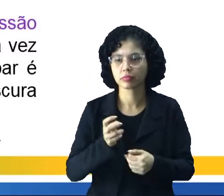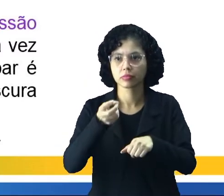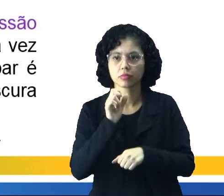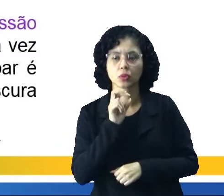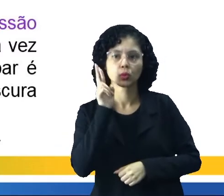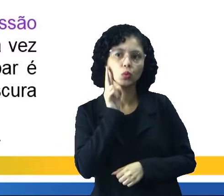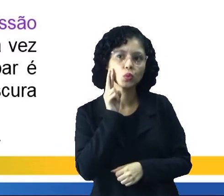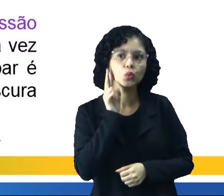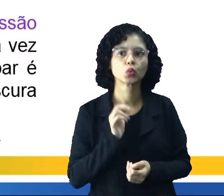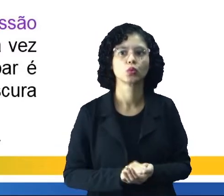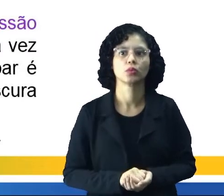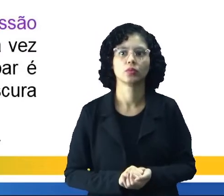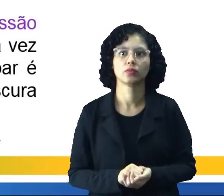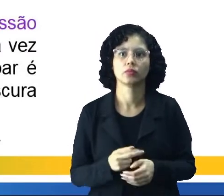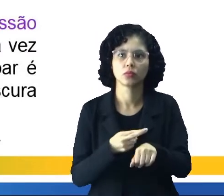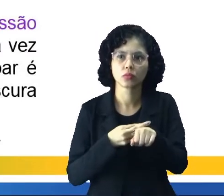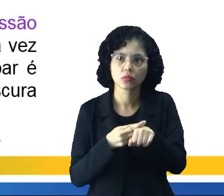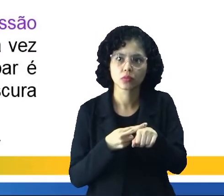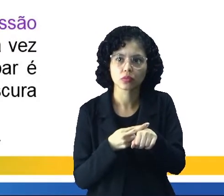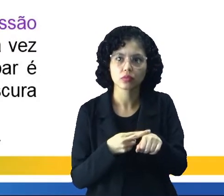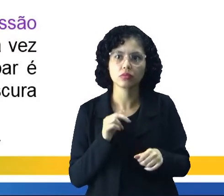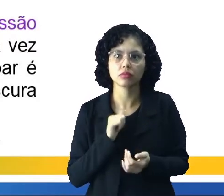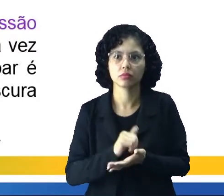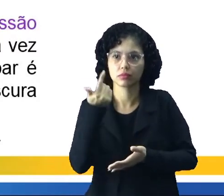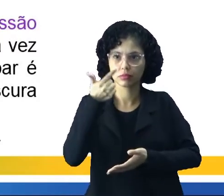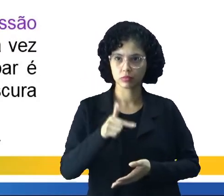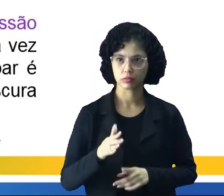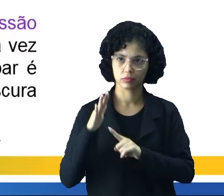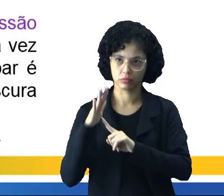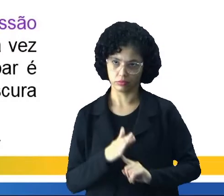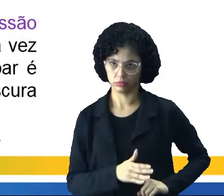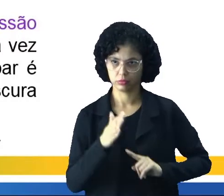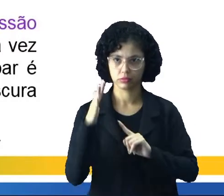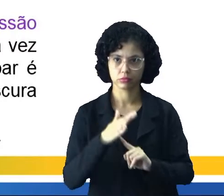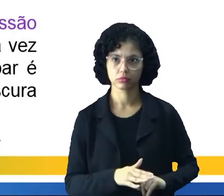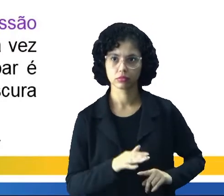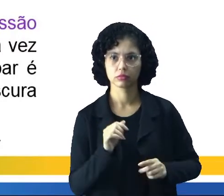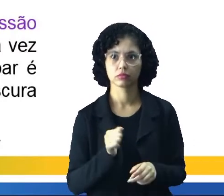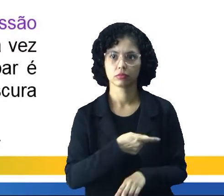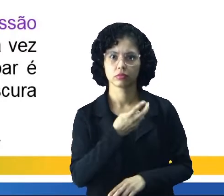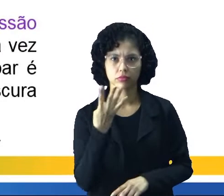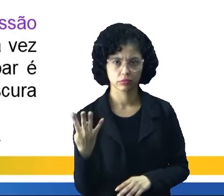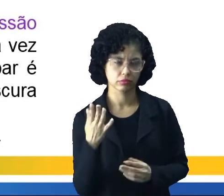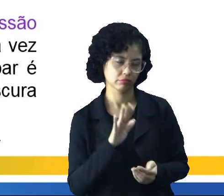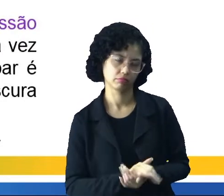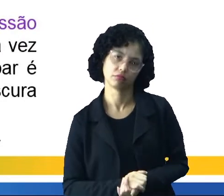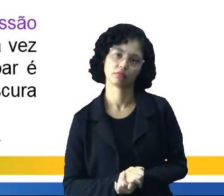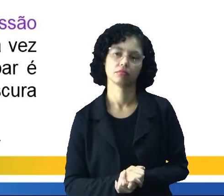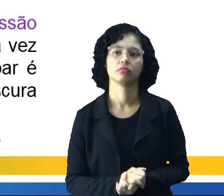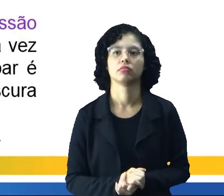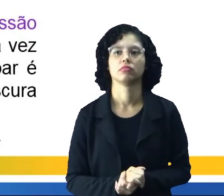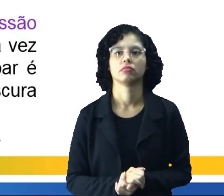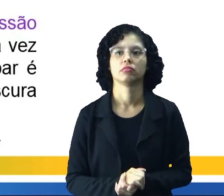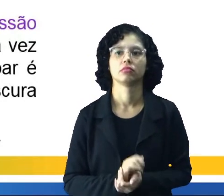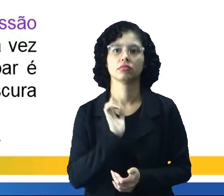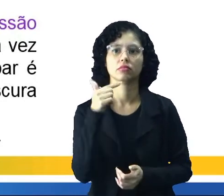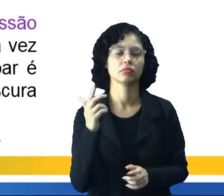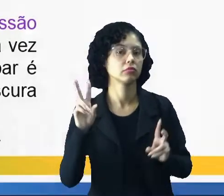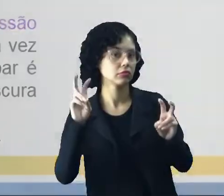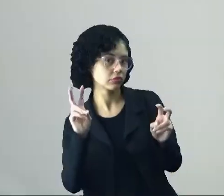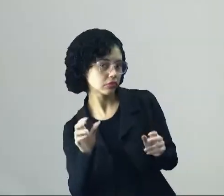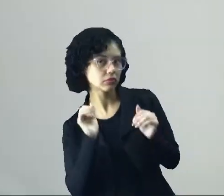aí, depressão, mas na frente ele utiliza de novo a palavra depressão, né? Depressão, depressão. Existem